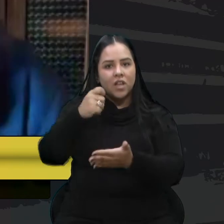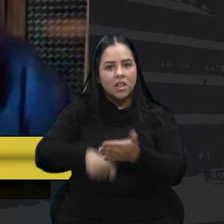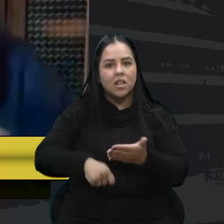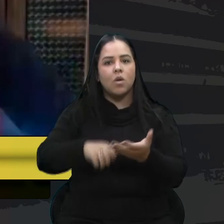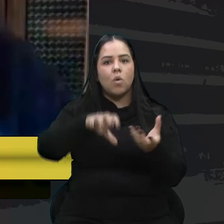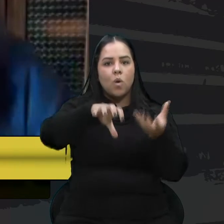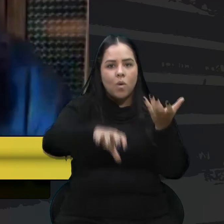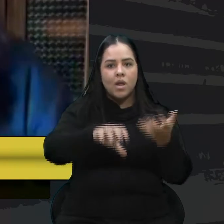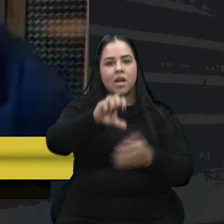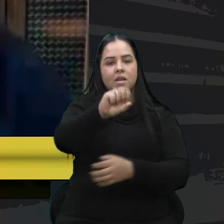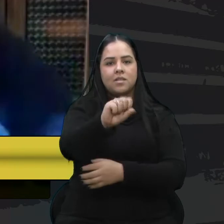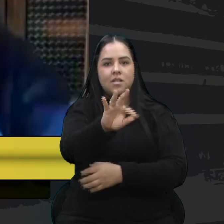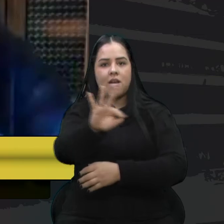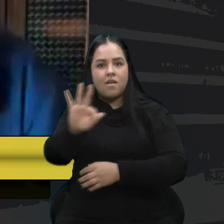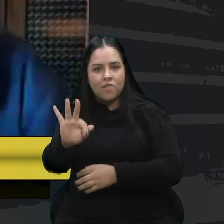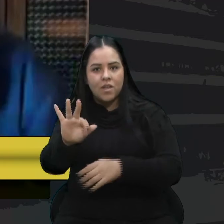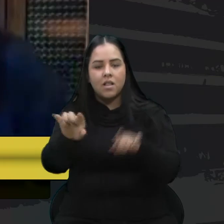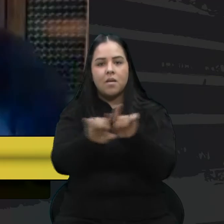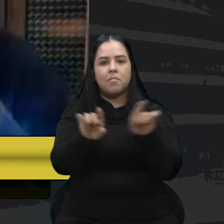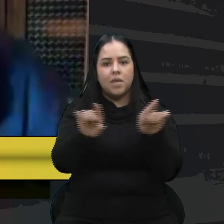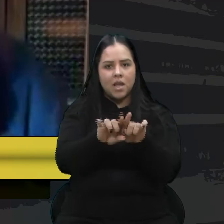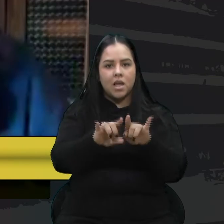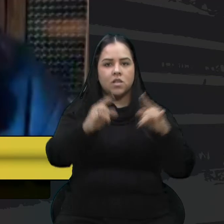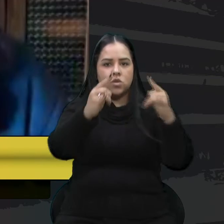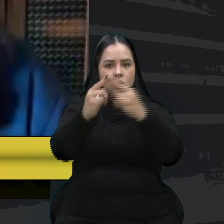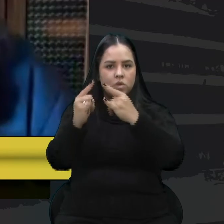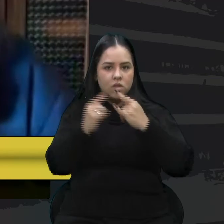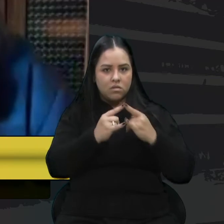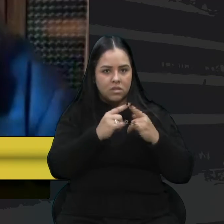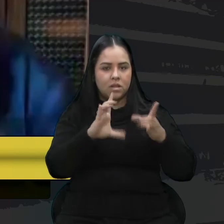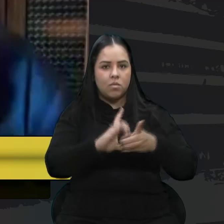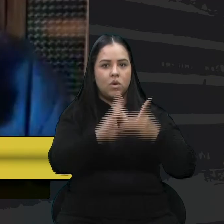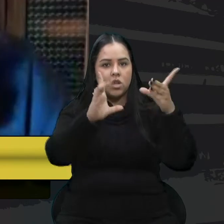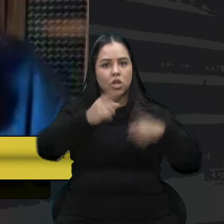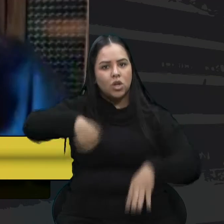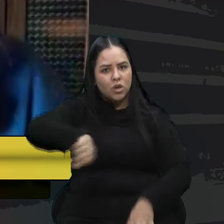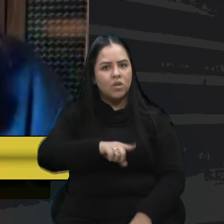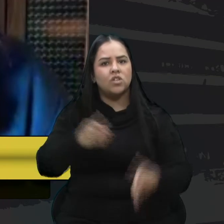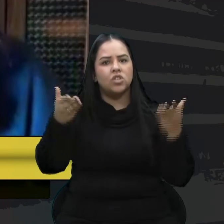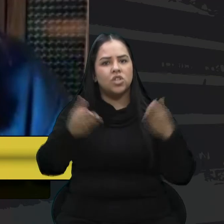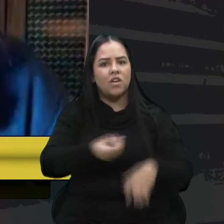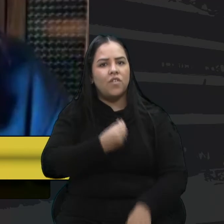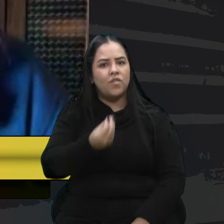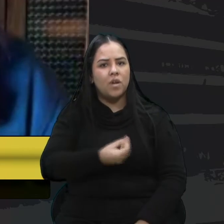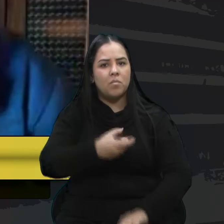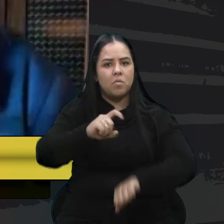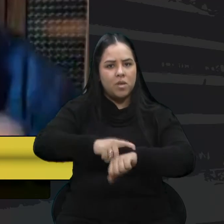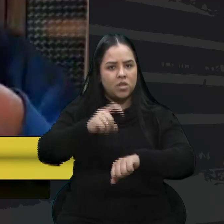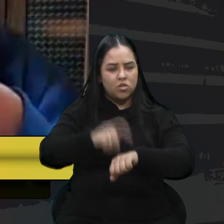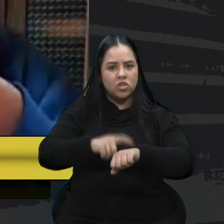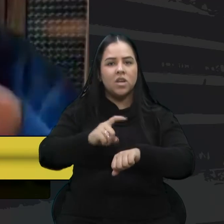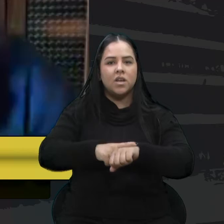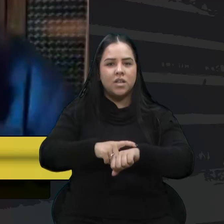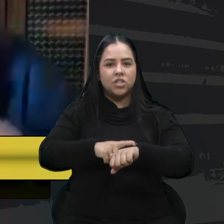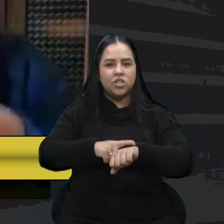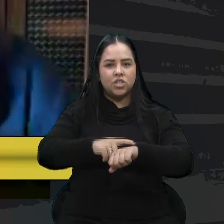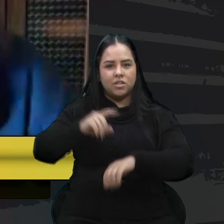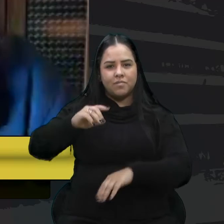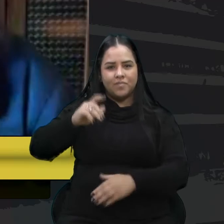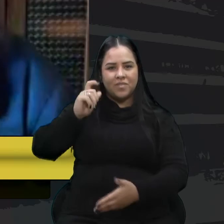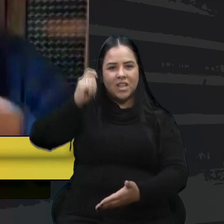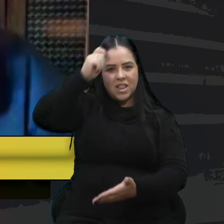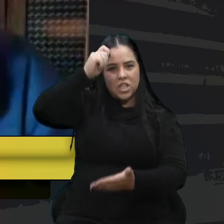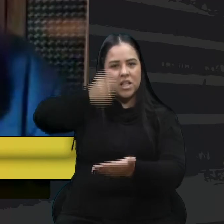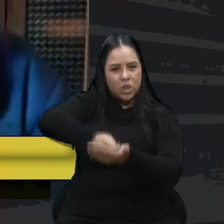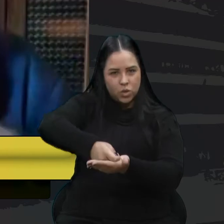o STF, as instituições democráticas. A gente já viveu momentos de ditadura em que a população não tinha voz, e a gente